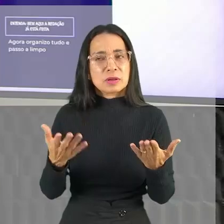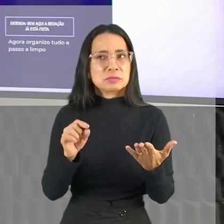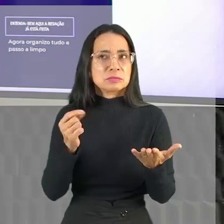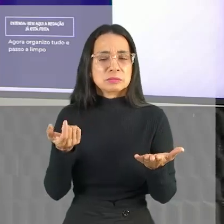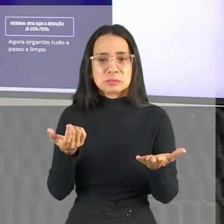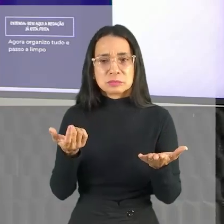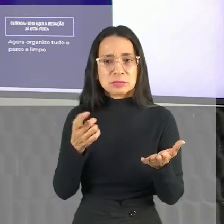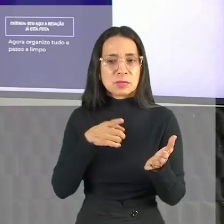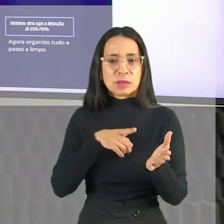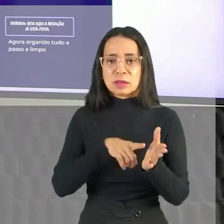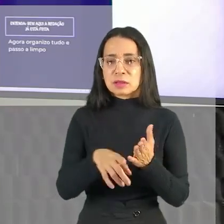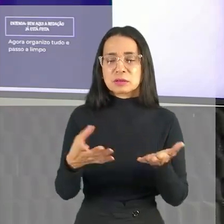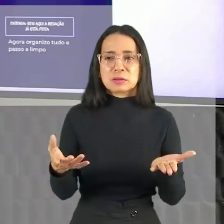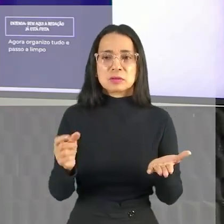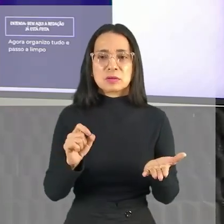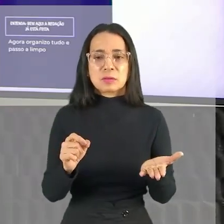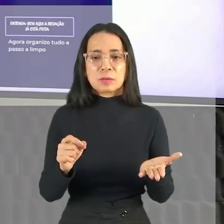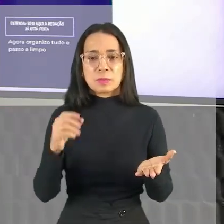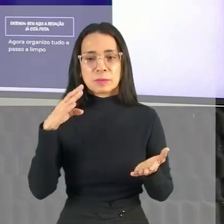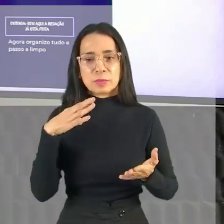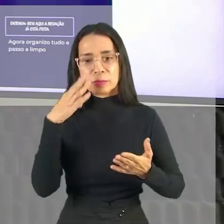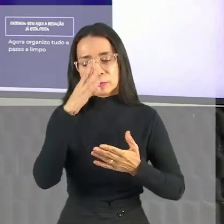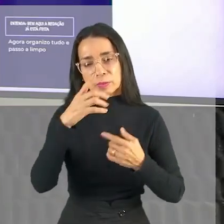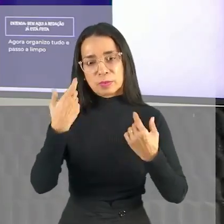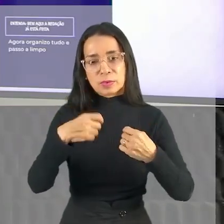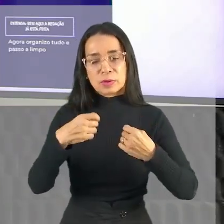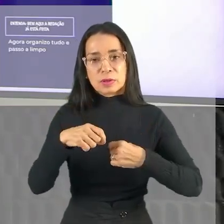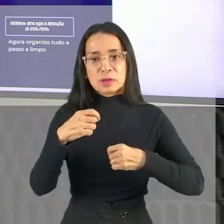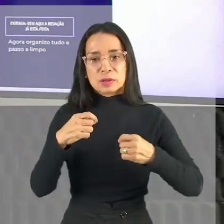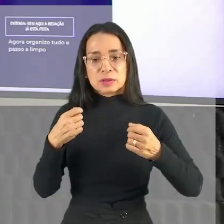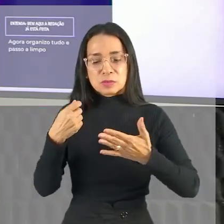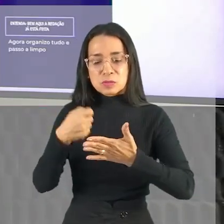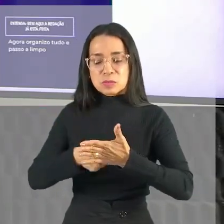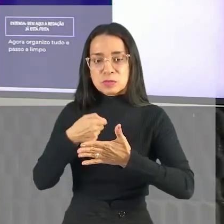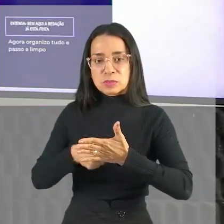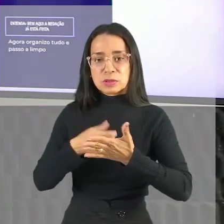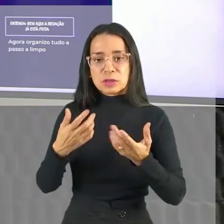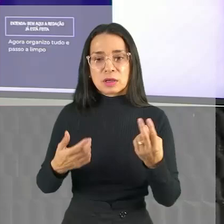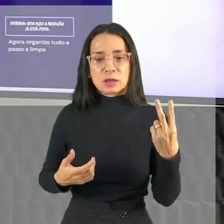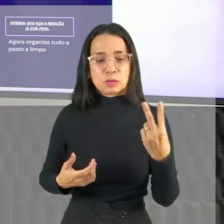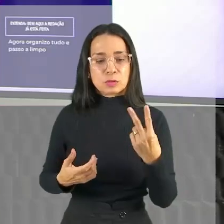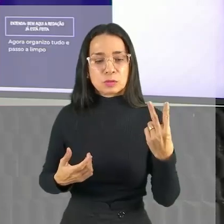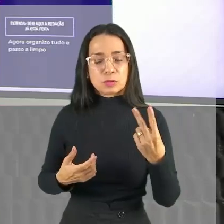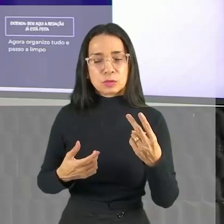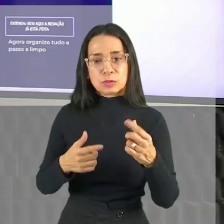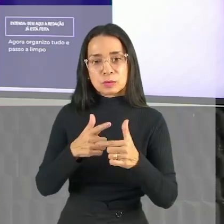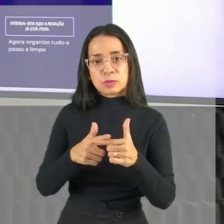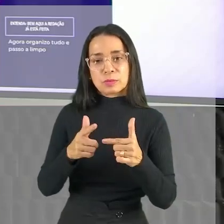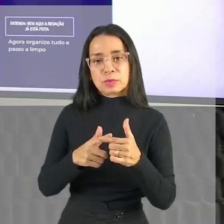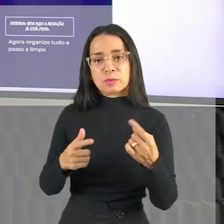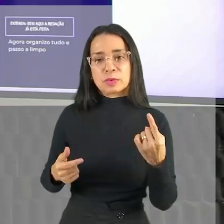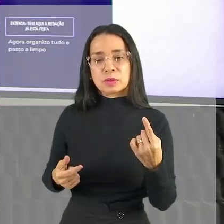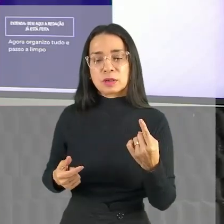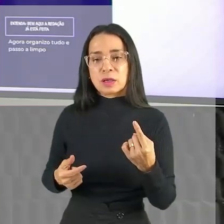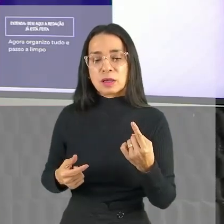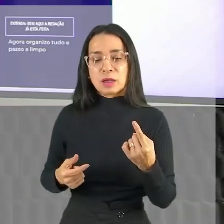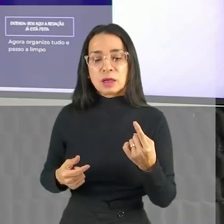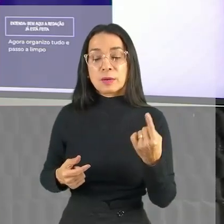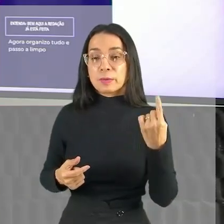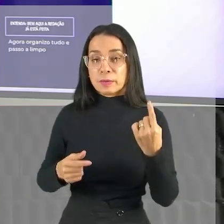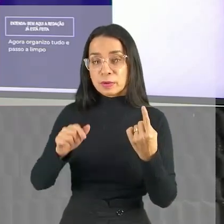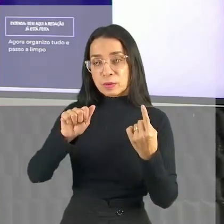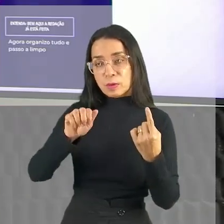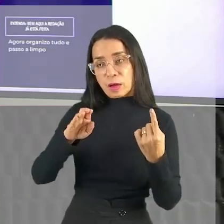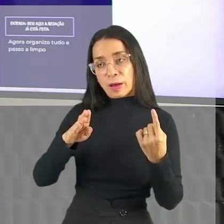questão? E principalmente, eu preciso enfrentar dois problemas, o abuso sexual e a exploração